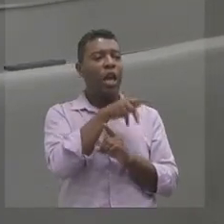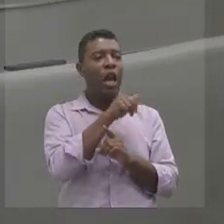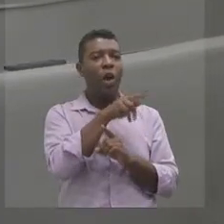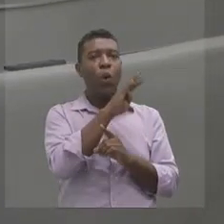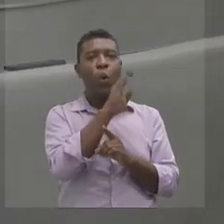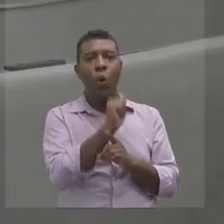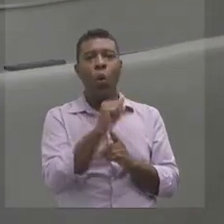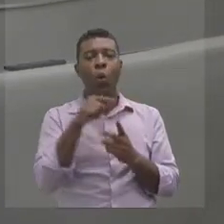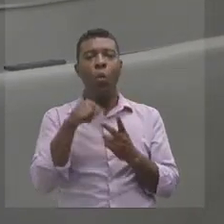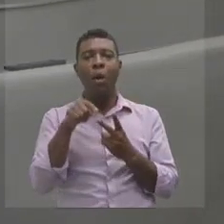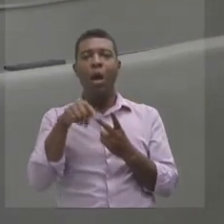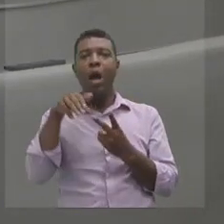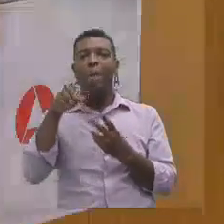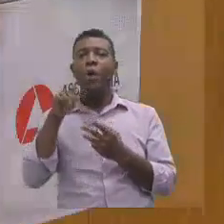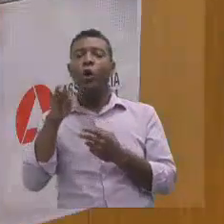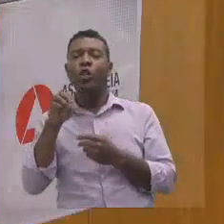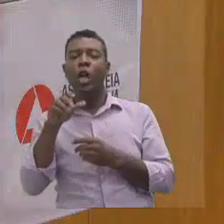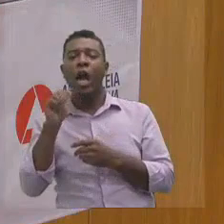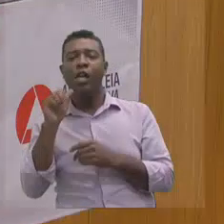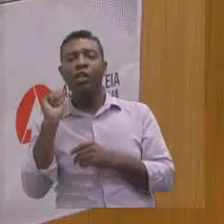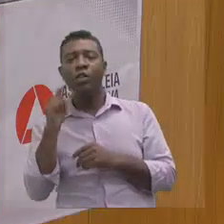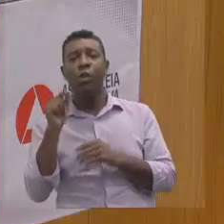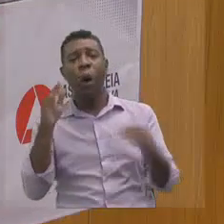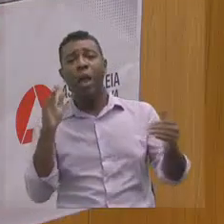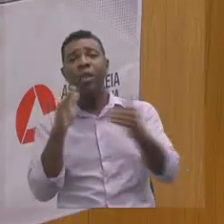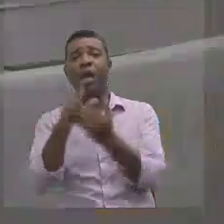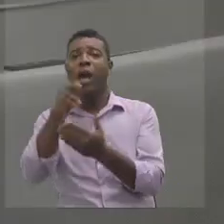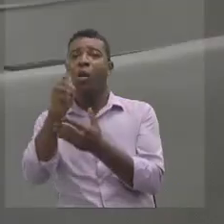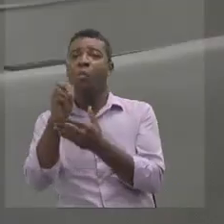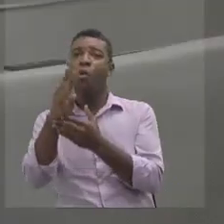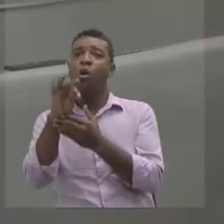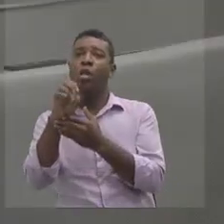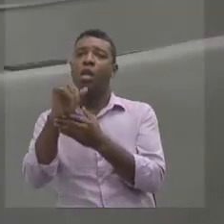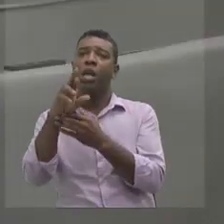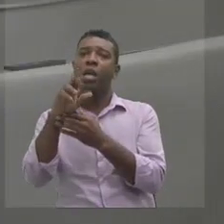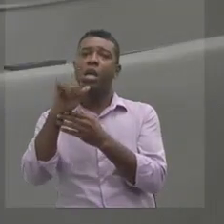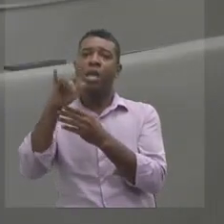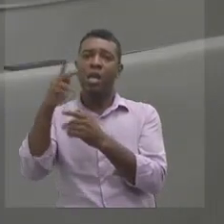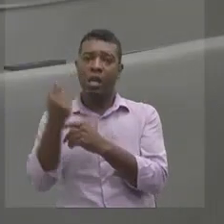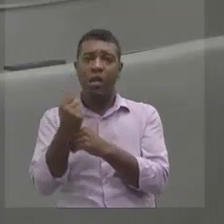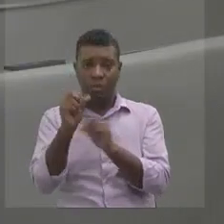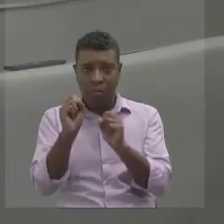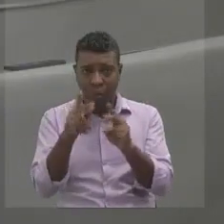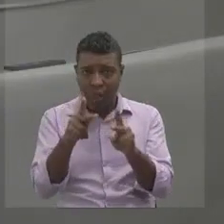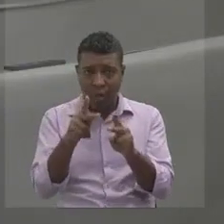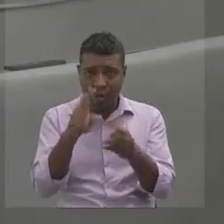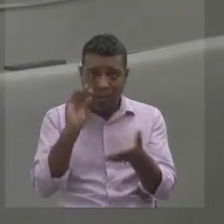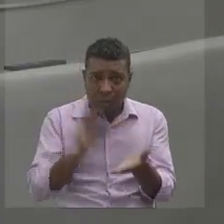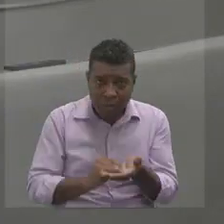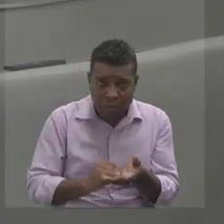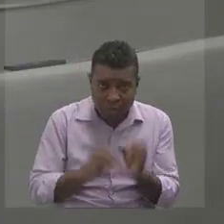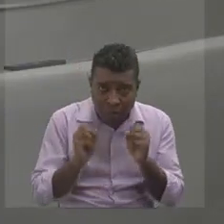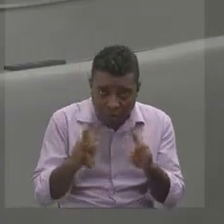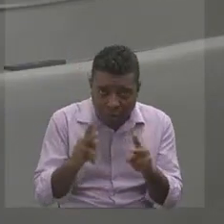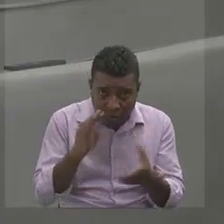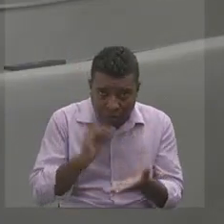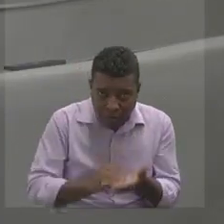por Porteirinha então o prefeito tá pedindo em manutenção nessa Rodovia registrado prefeito